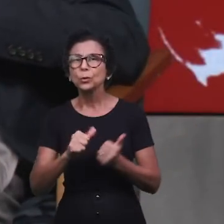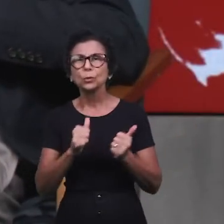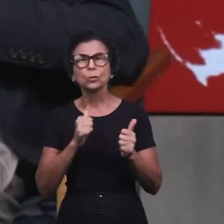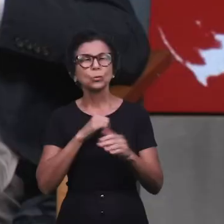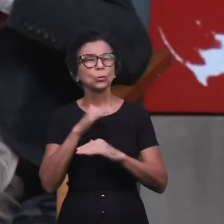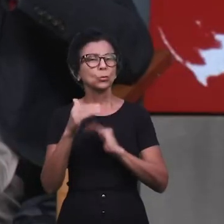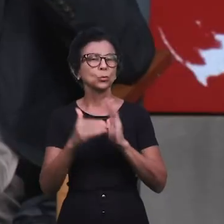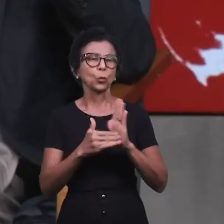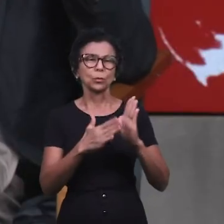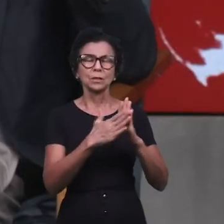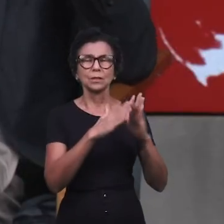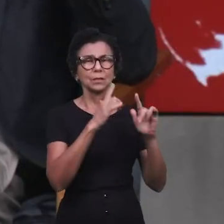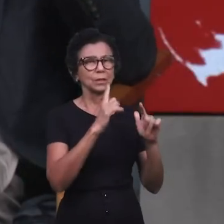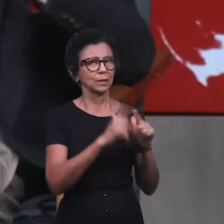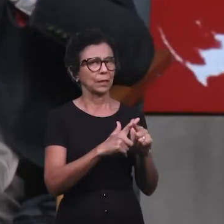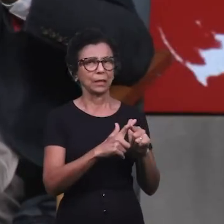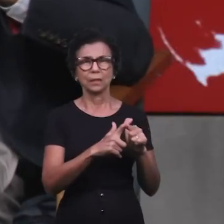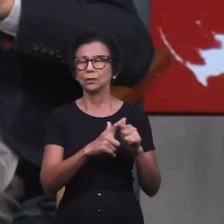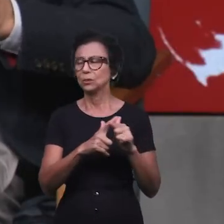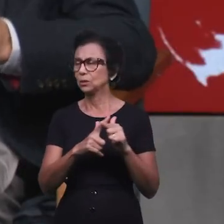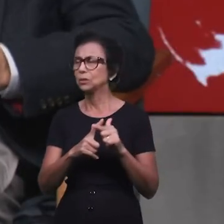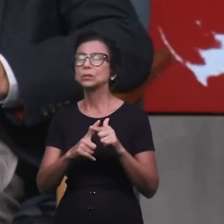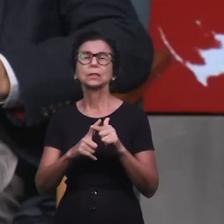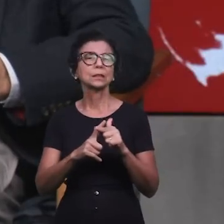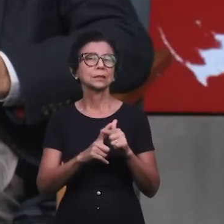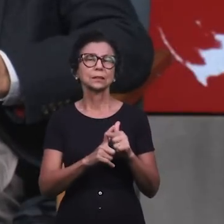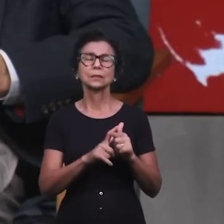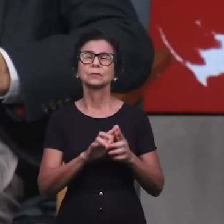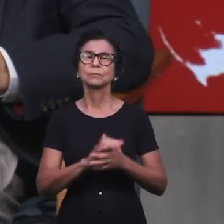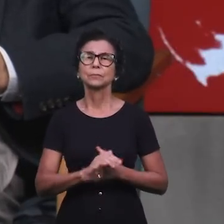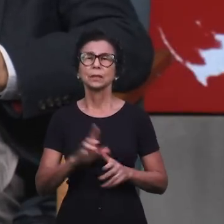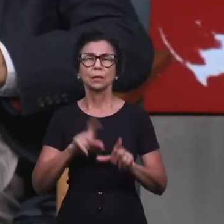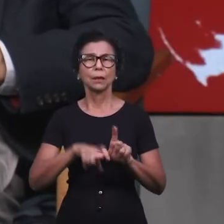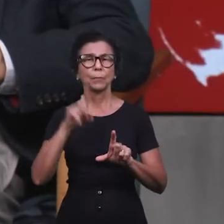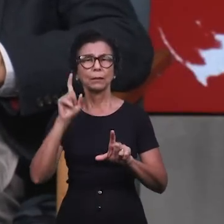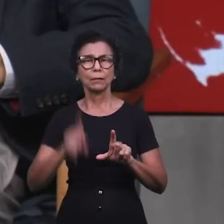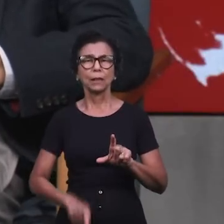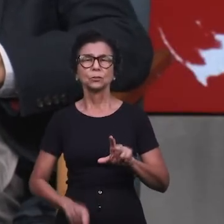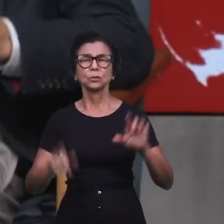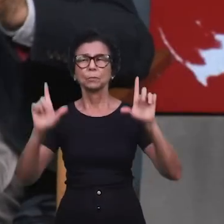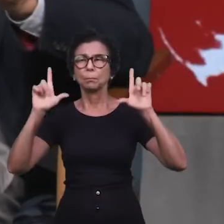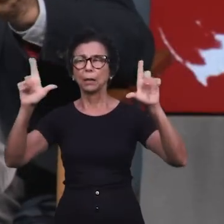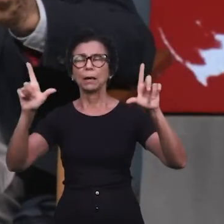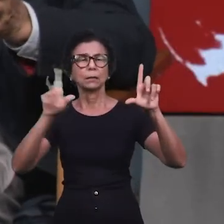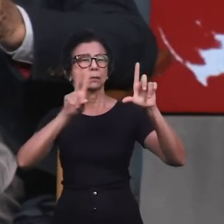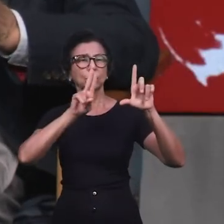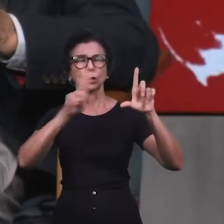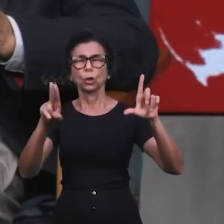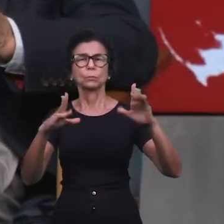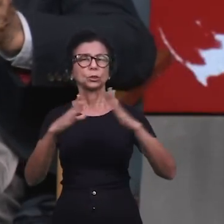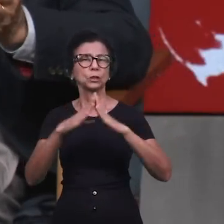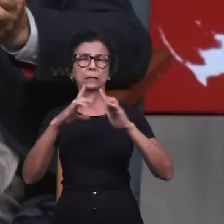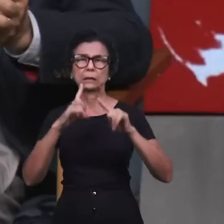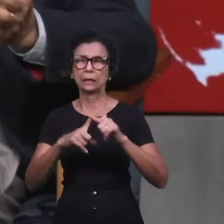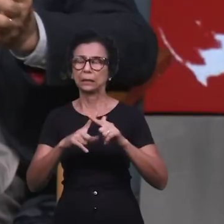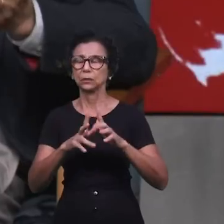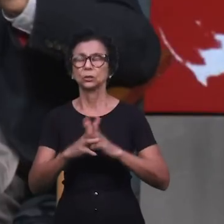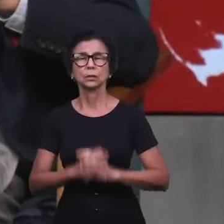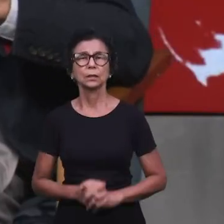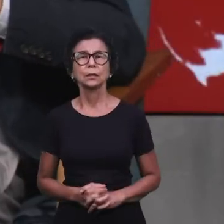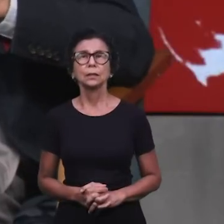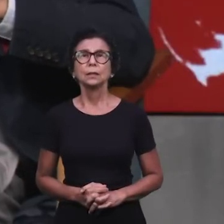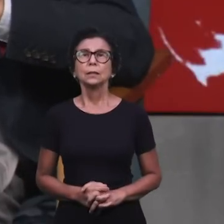Cristã Maranata, não, um evento aberto. Todos podiam participar. E o pastor foi muito claro, disse: não estão